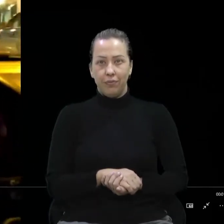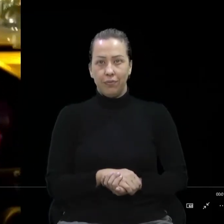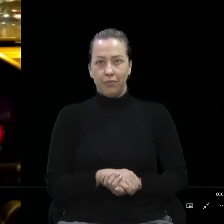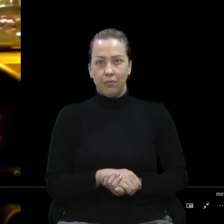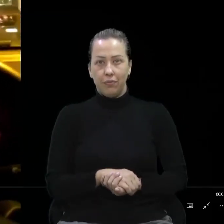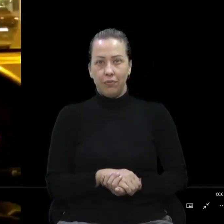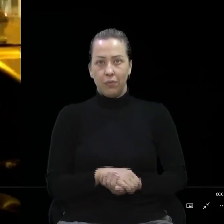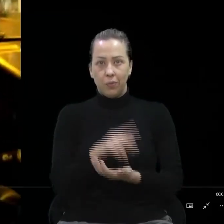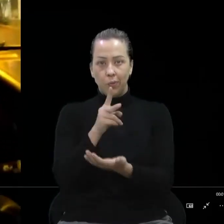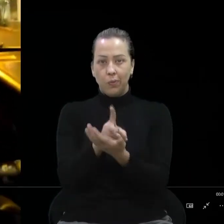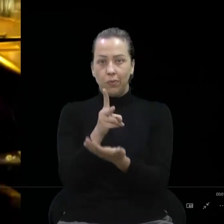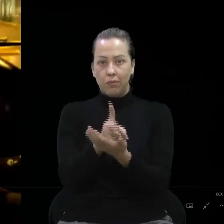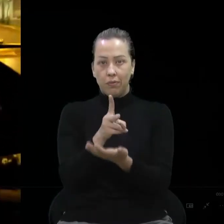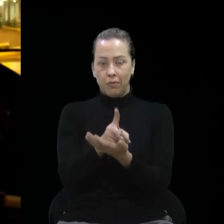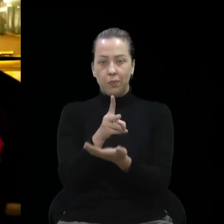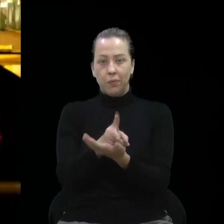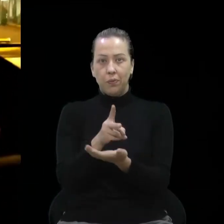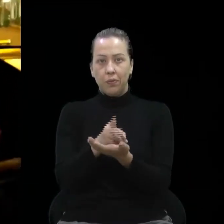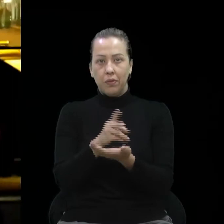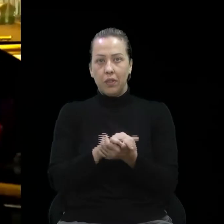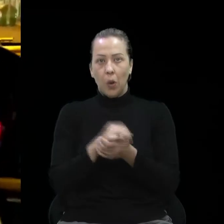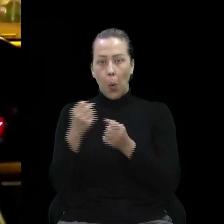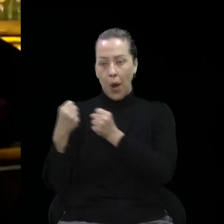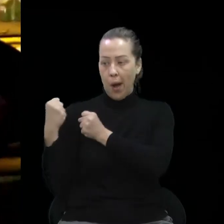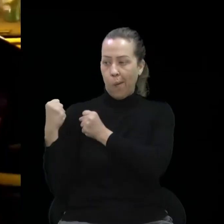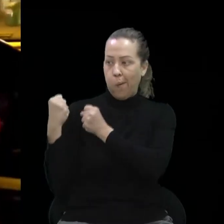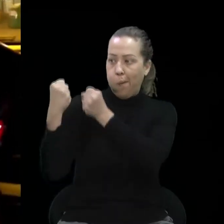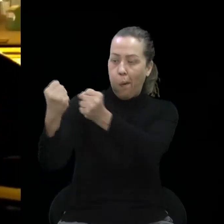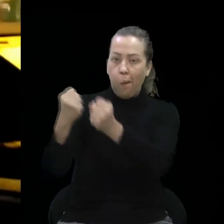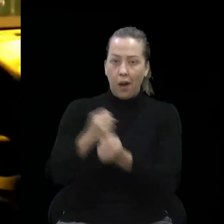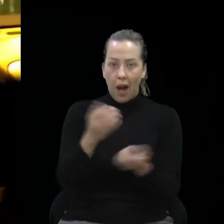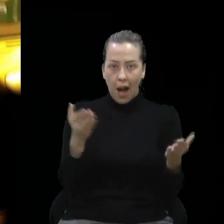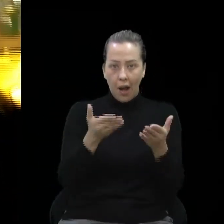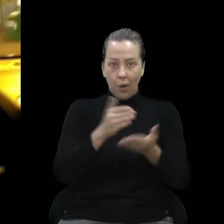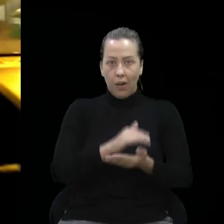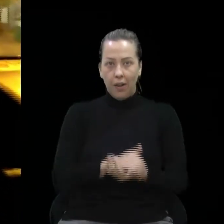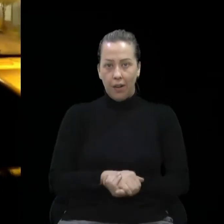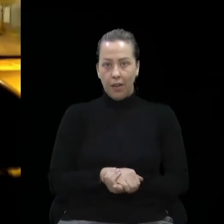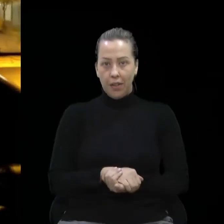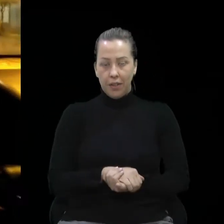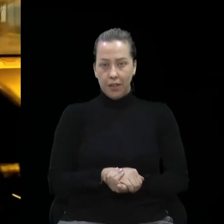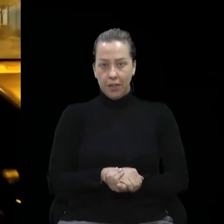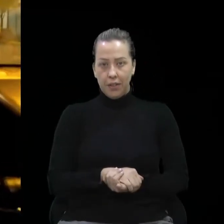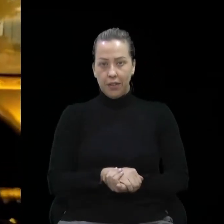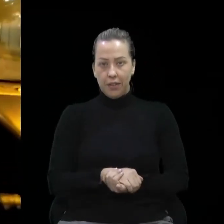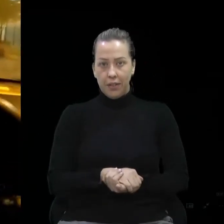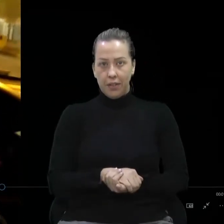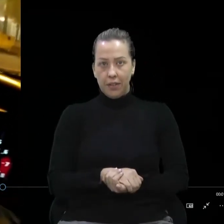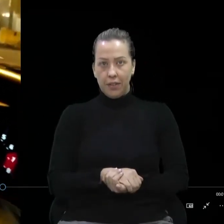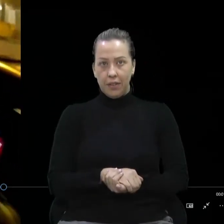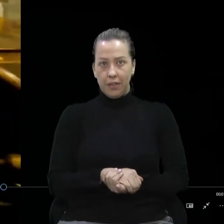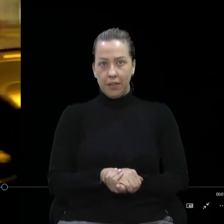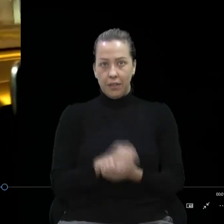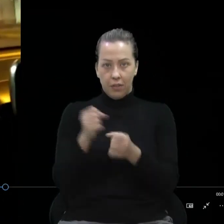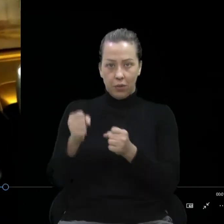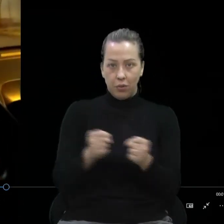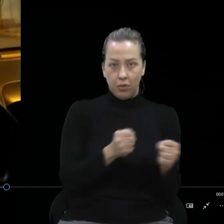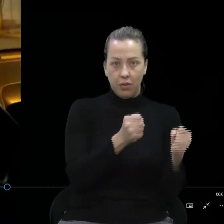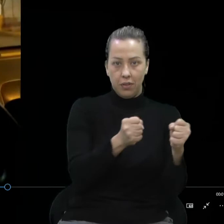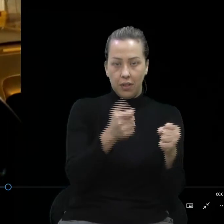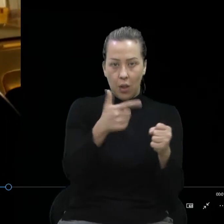Vamos lá, vamos lá. Passou um carro aqui agora. Deixa eu ver se tem uma vaguinha aqui. Eu vou...